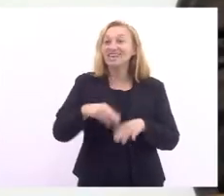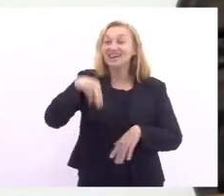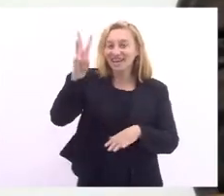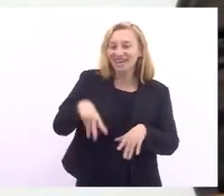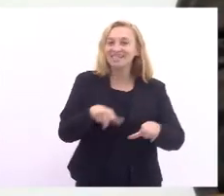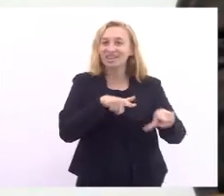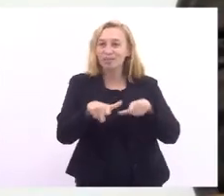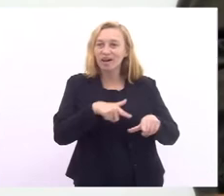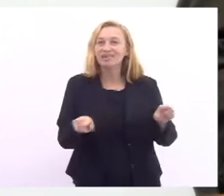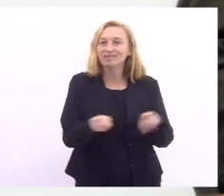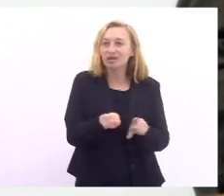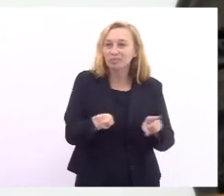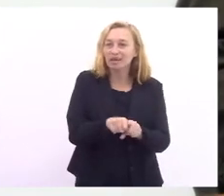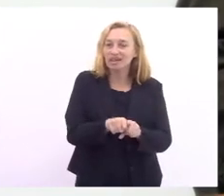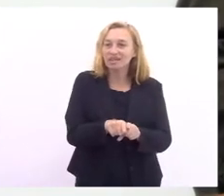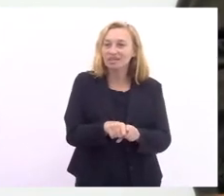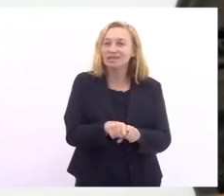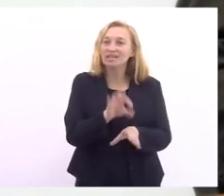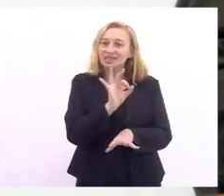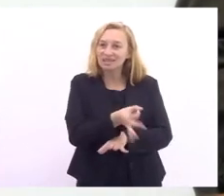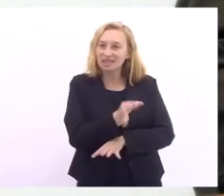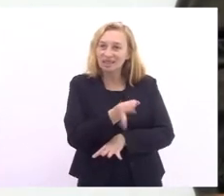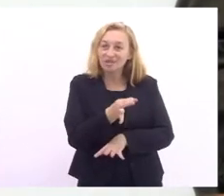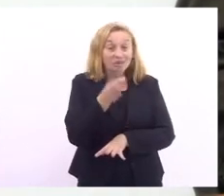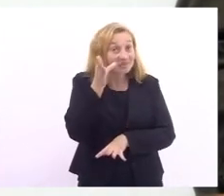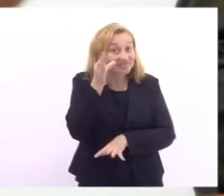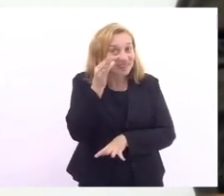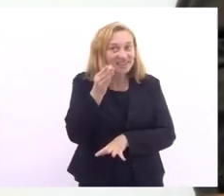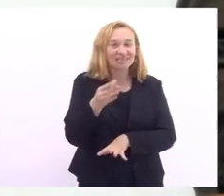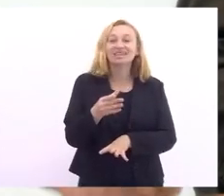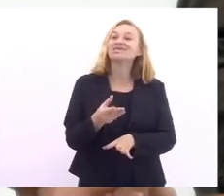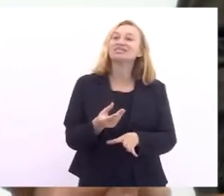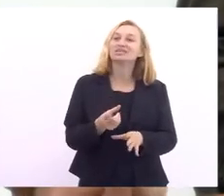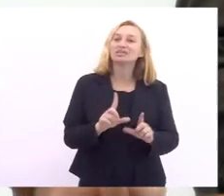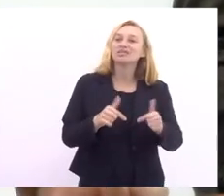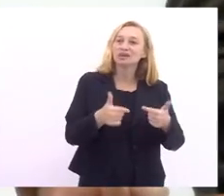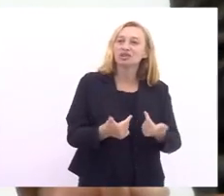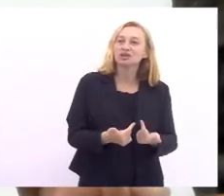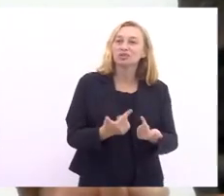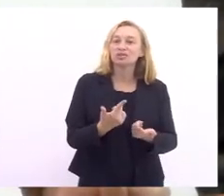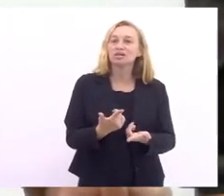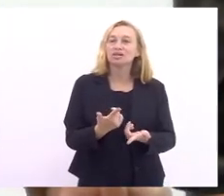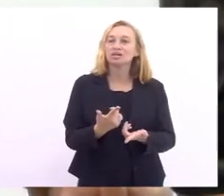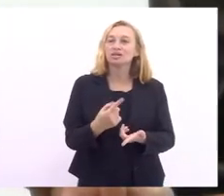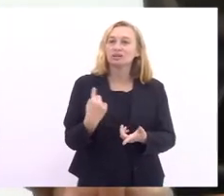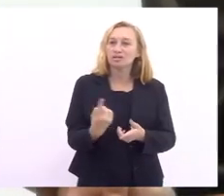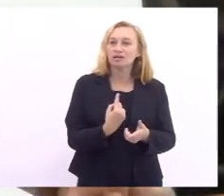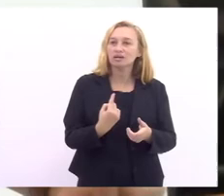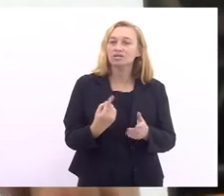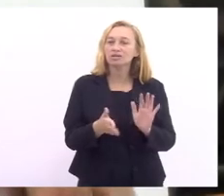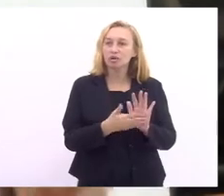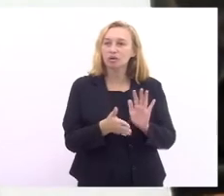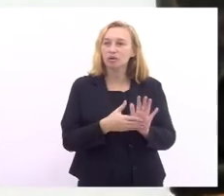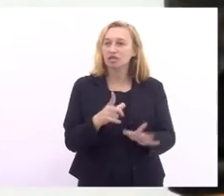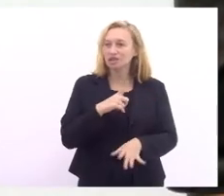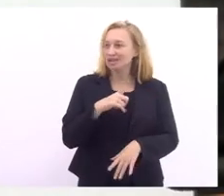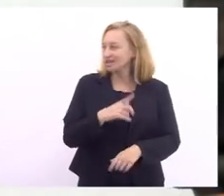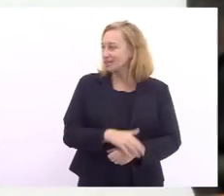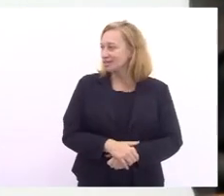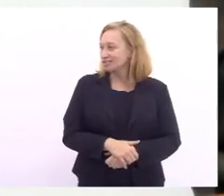trabalha também tá organicamente interessado na materialização do que a gente está se propondo a